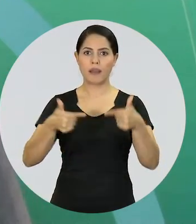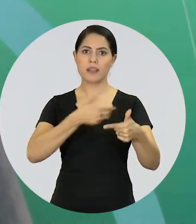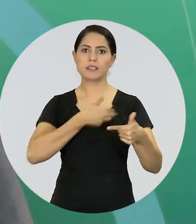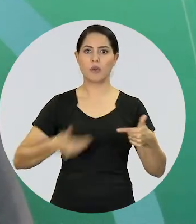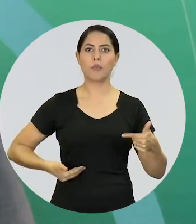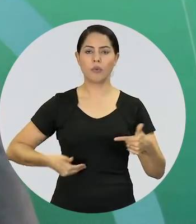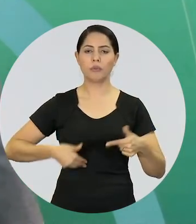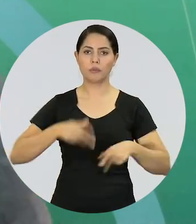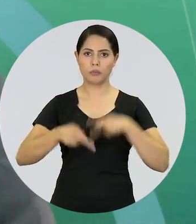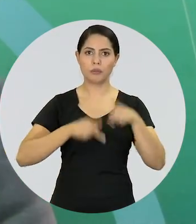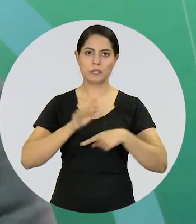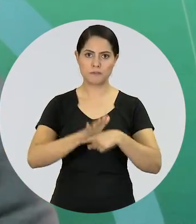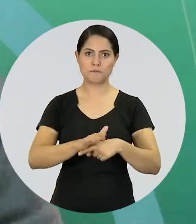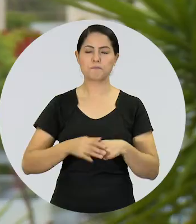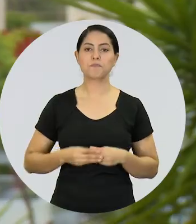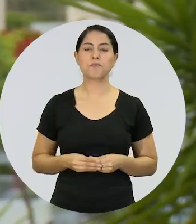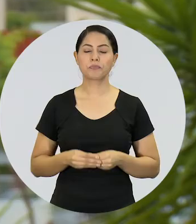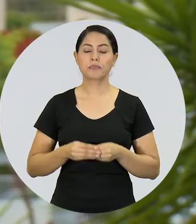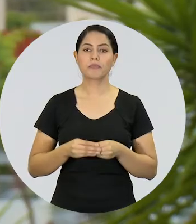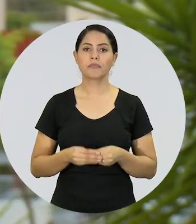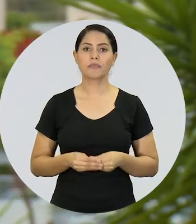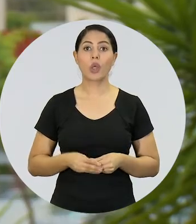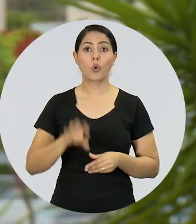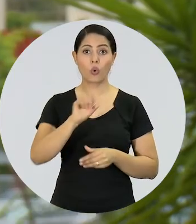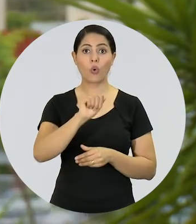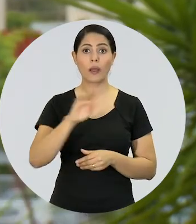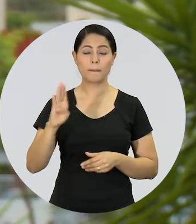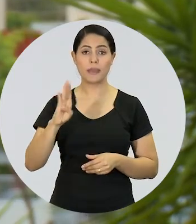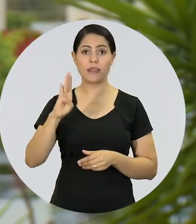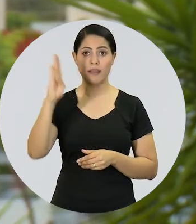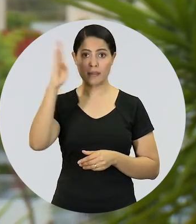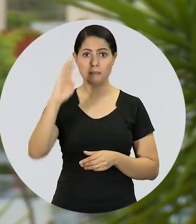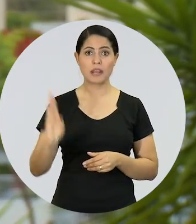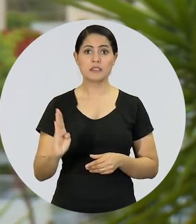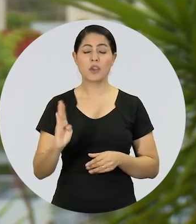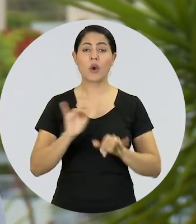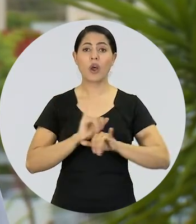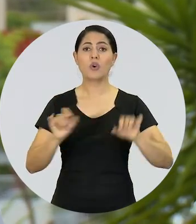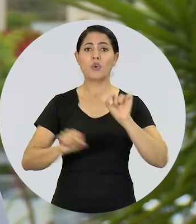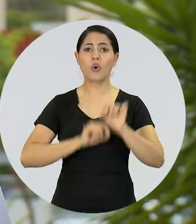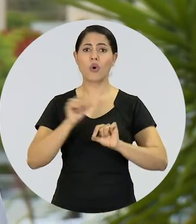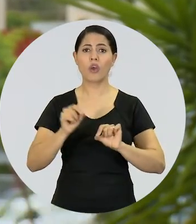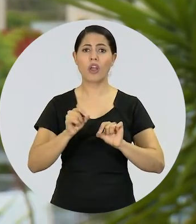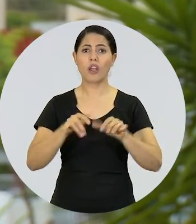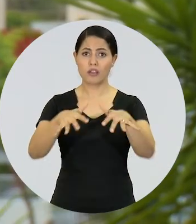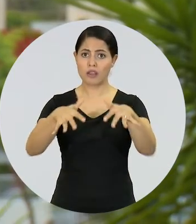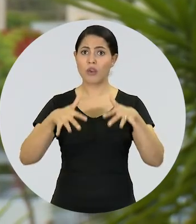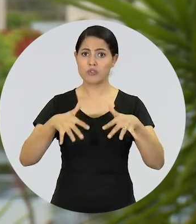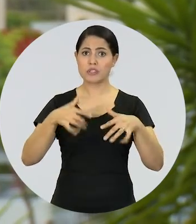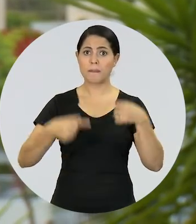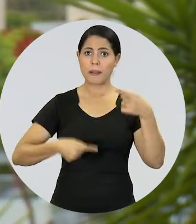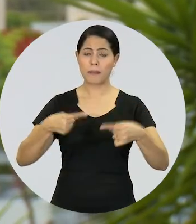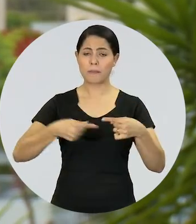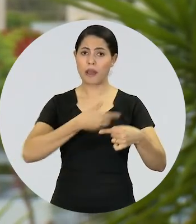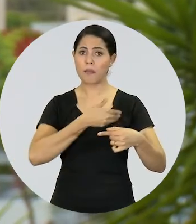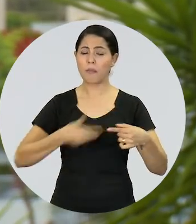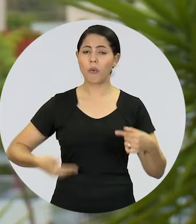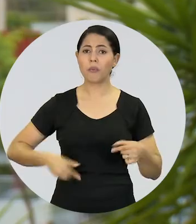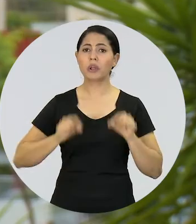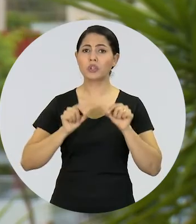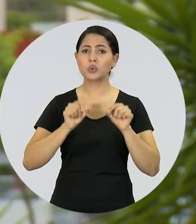políticas públicas importantes para a sociedade. A OAB Nacional realizou uma audiência pública em favor dos povos indígenas.